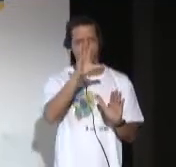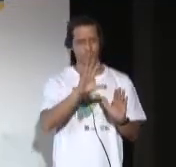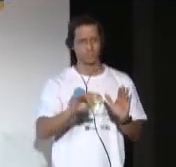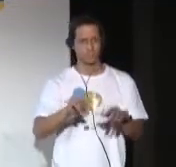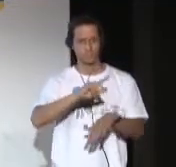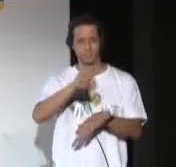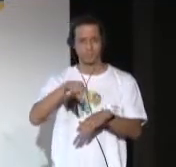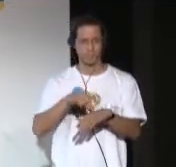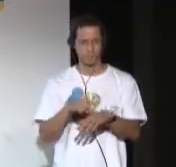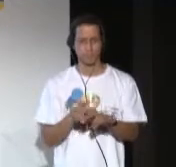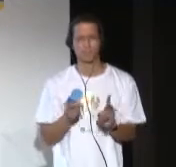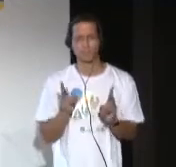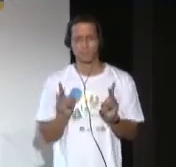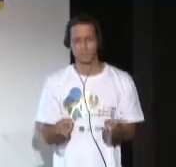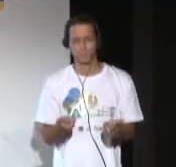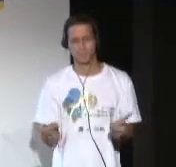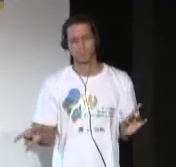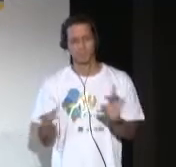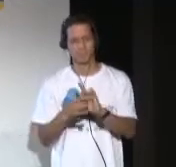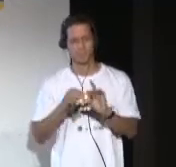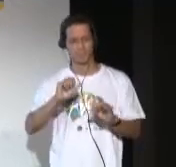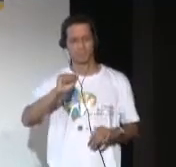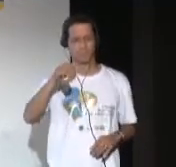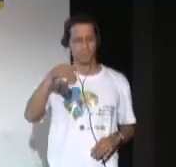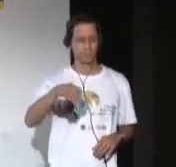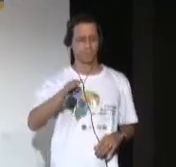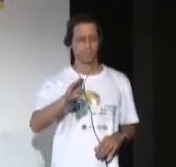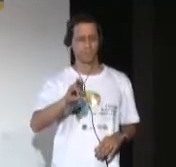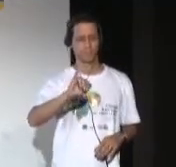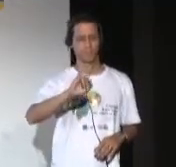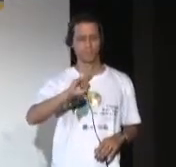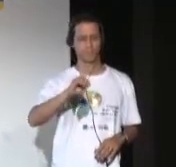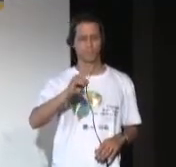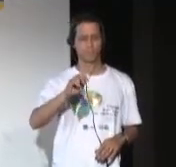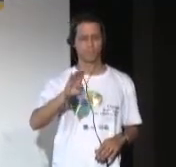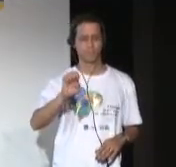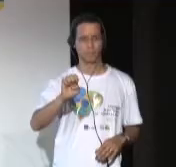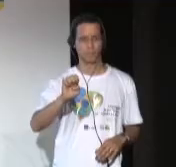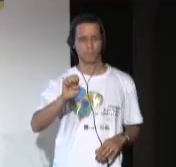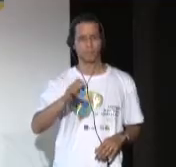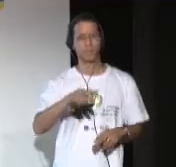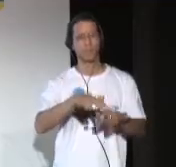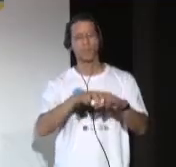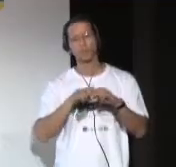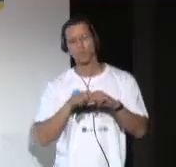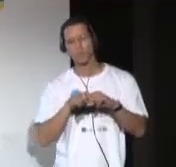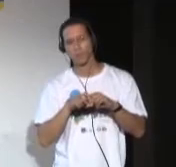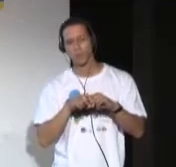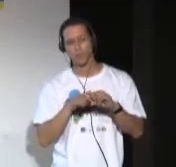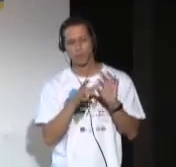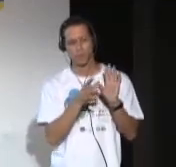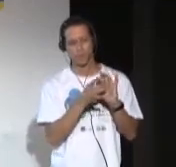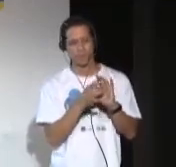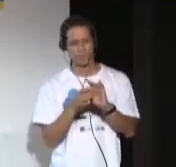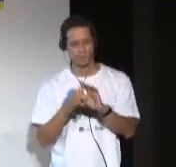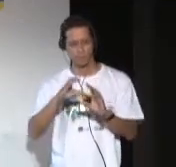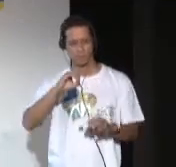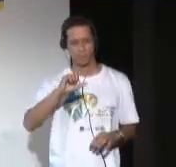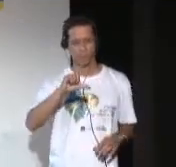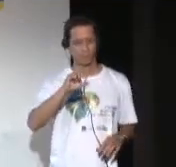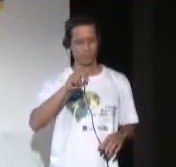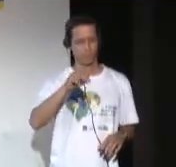Mas agora, nós já temos a possibilidade de construir essa prova sozinhos. E é por isso que a